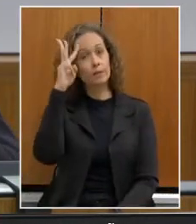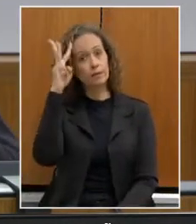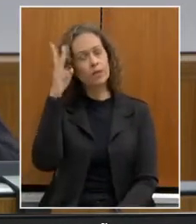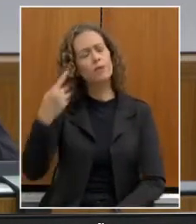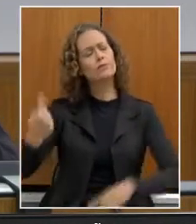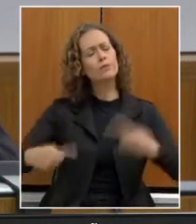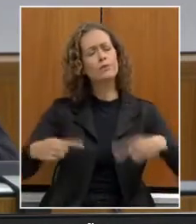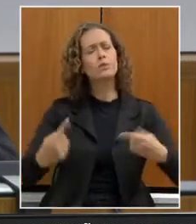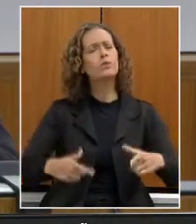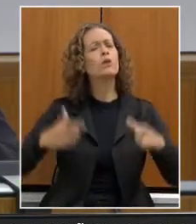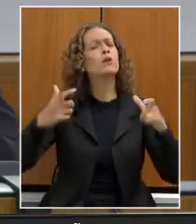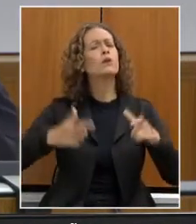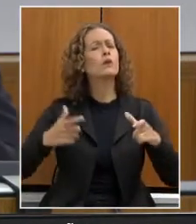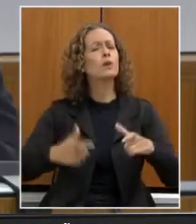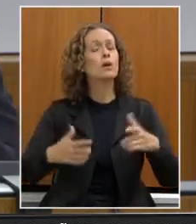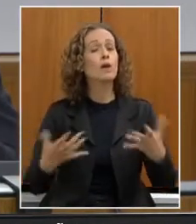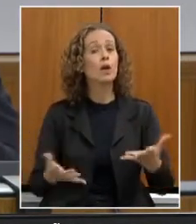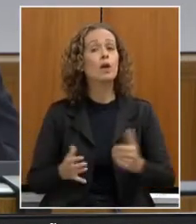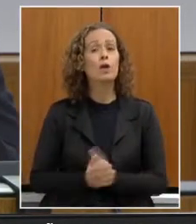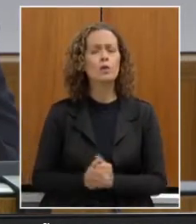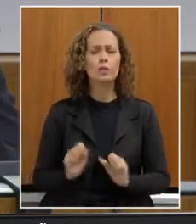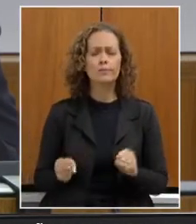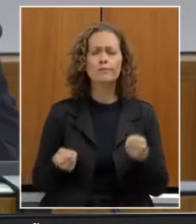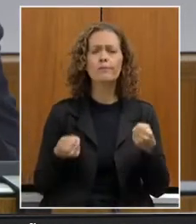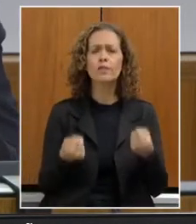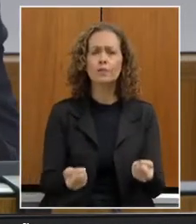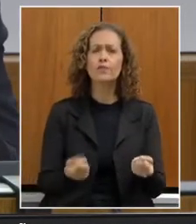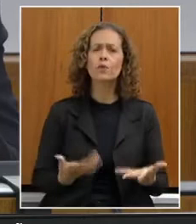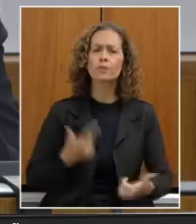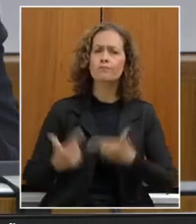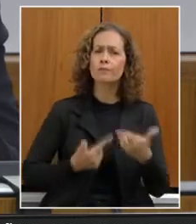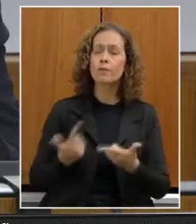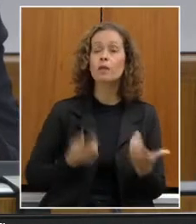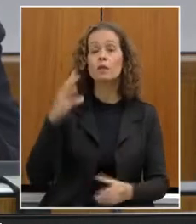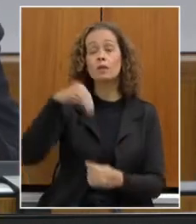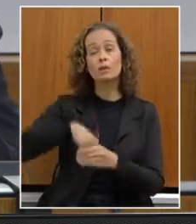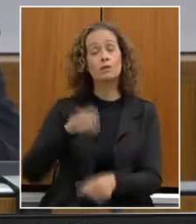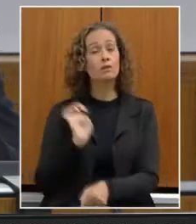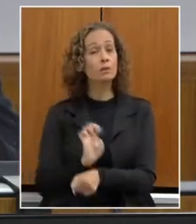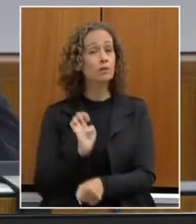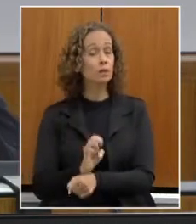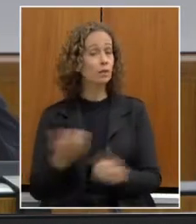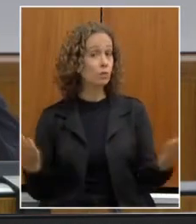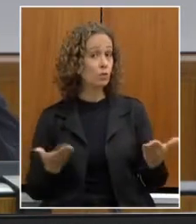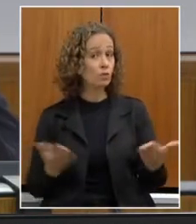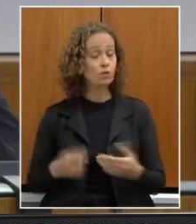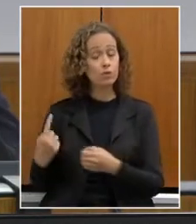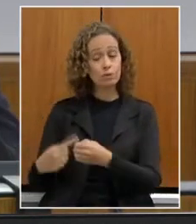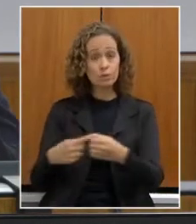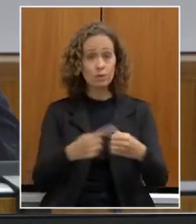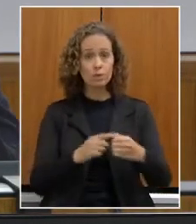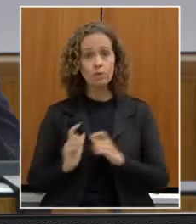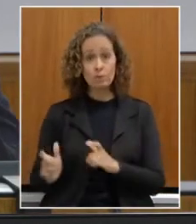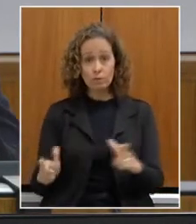onde faremos força tarefa no estado hoje nessas regiões que podem